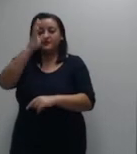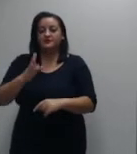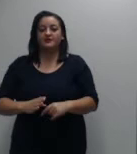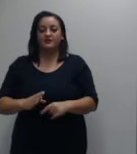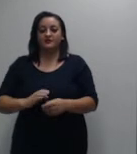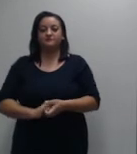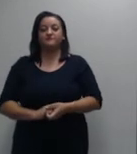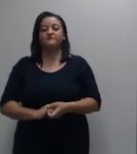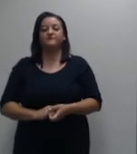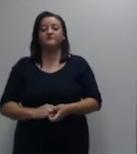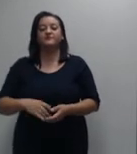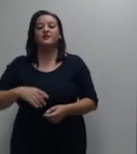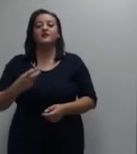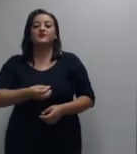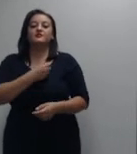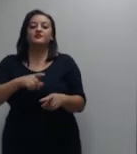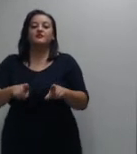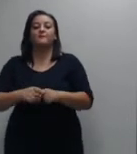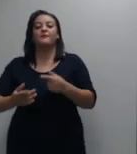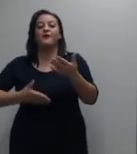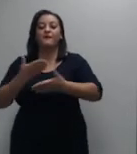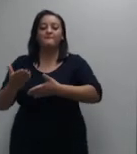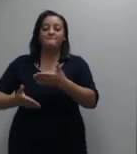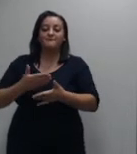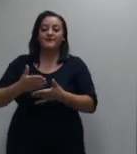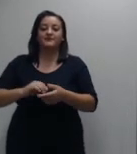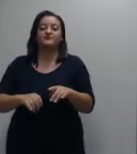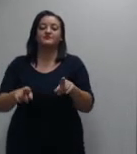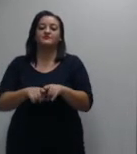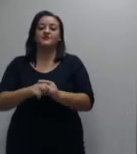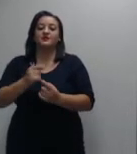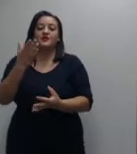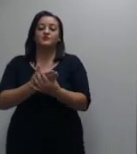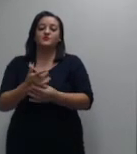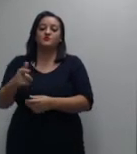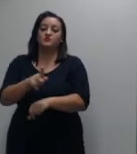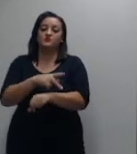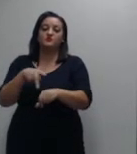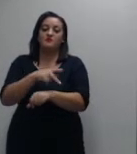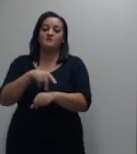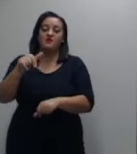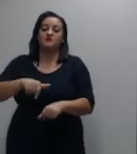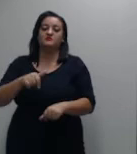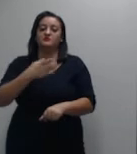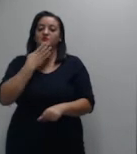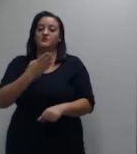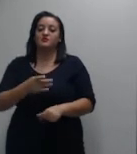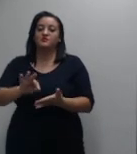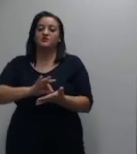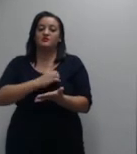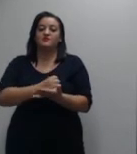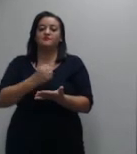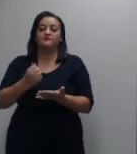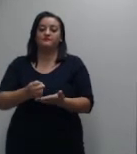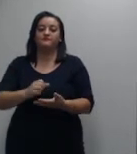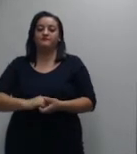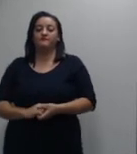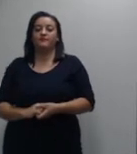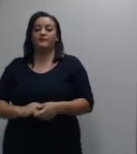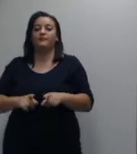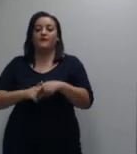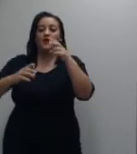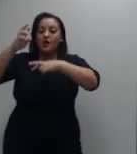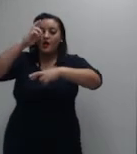houve a devida participação da parte requerida no processo estrangeiros no presente pedido homologatório é esse cai